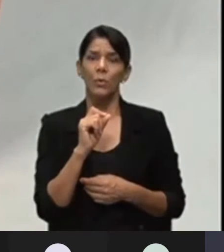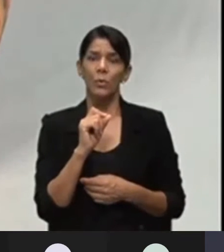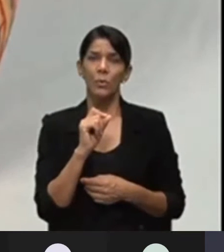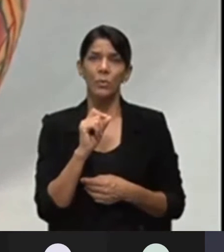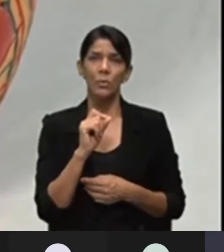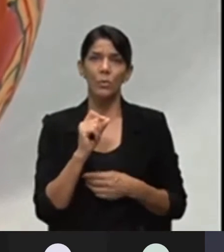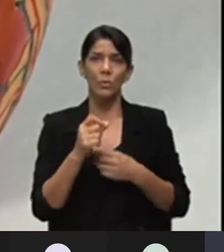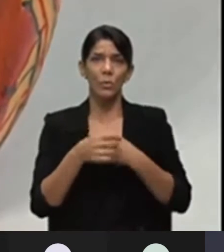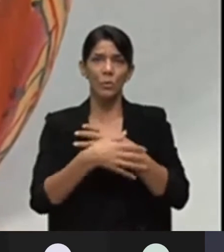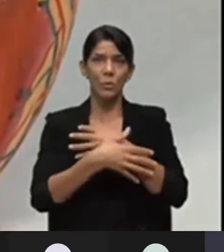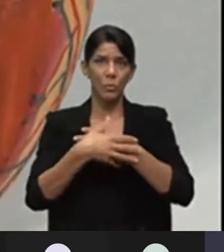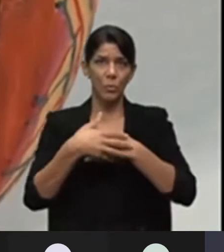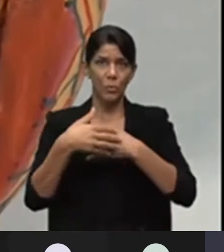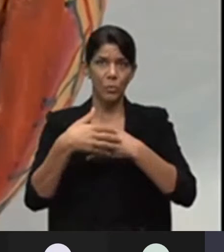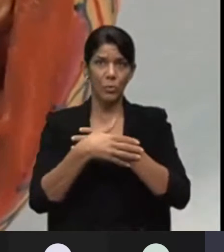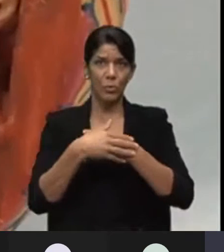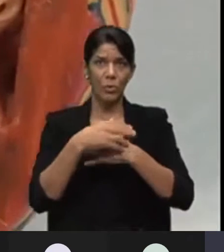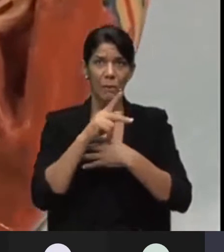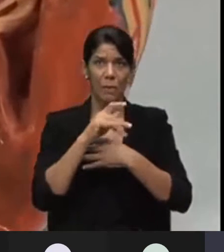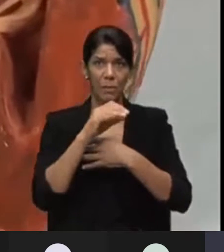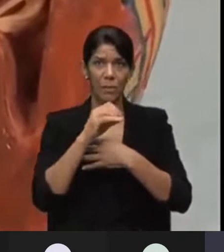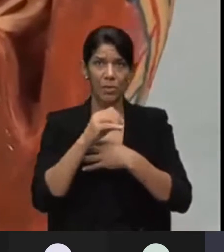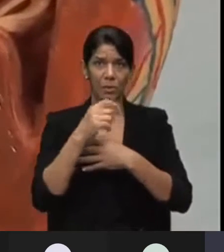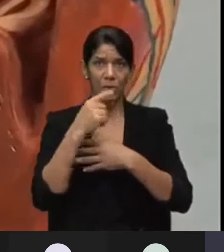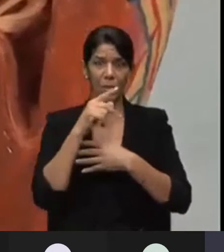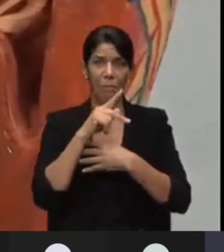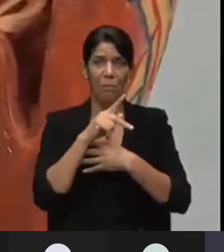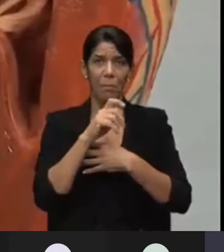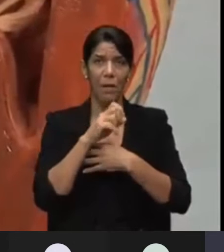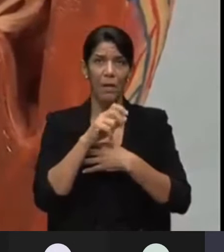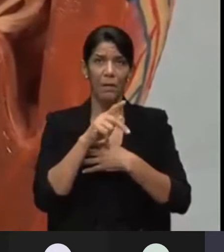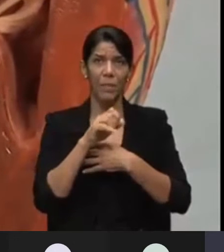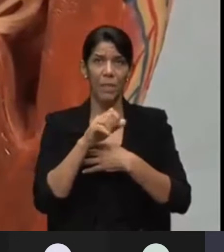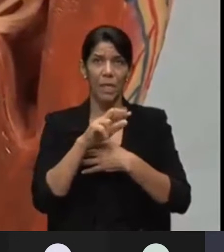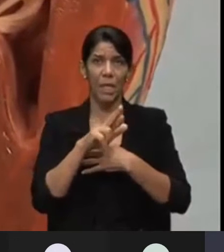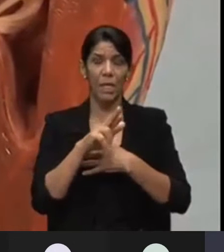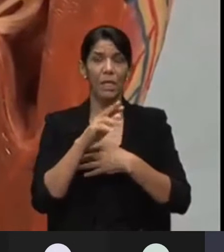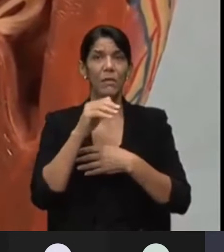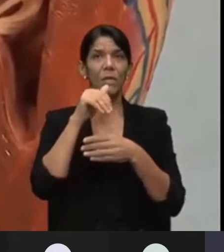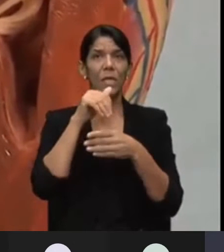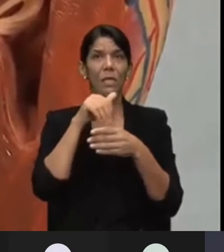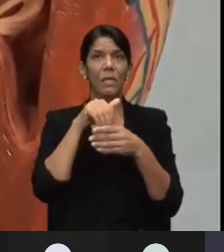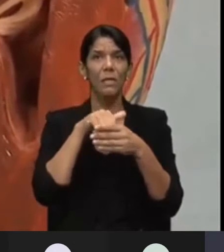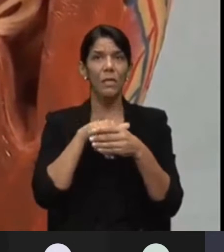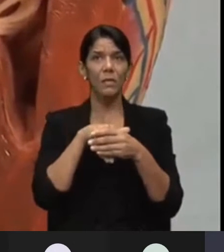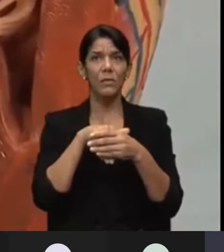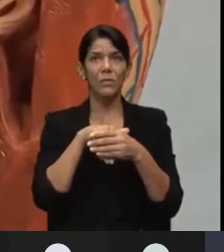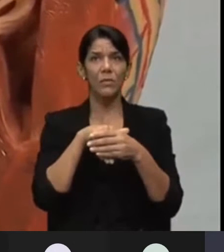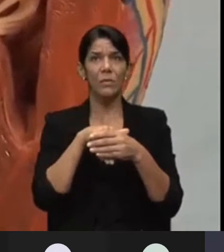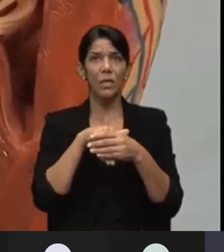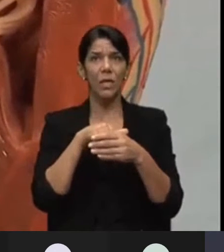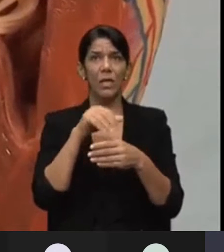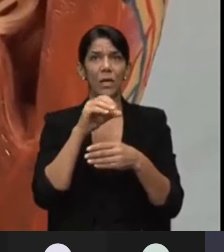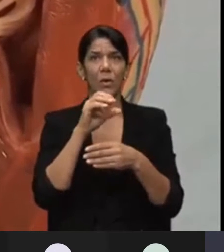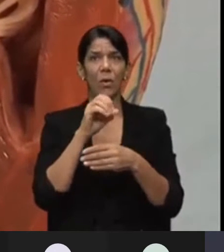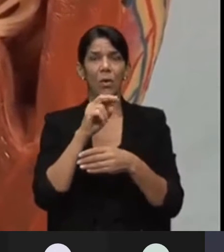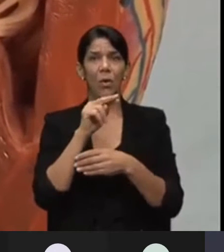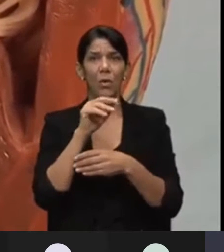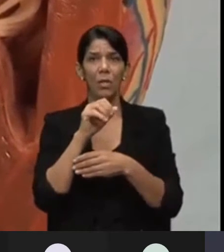músculos pectíneos aí, ó, aí nós temos o músculo papilar, né, onde se insere, então, as nossas